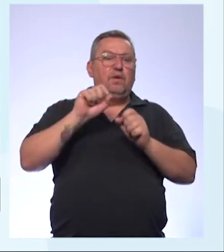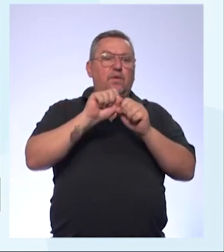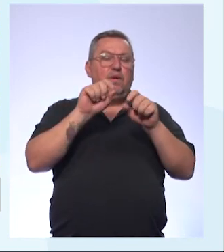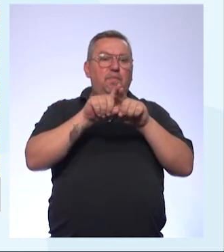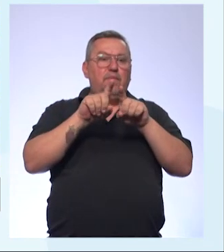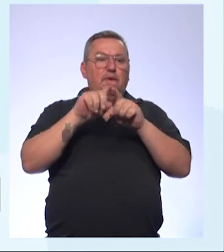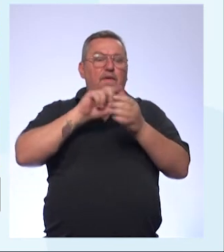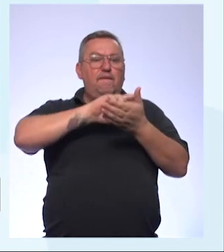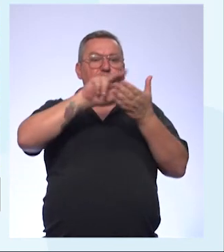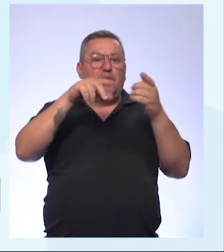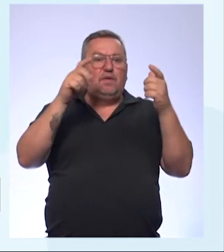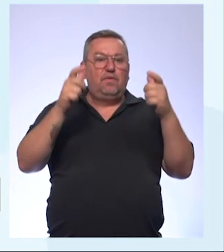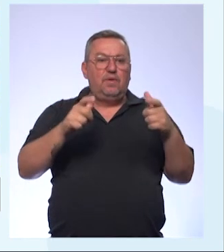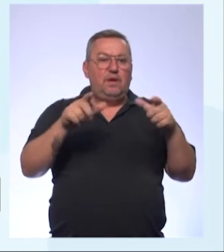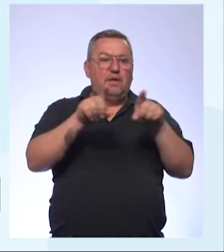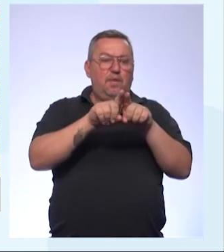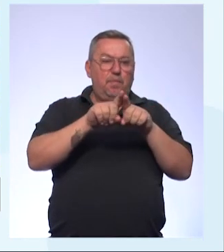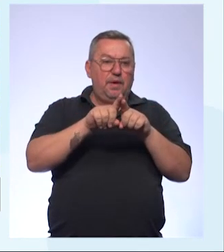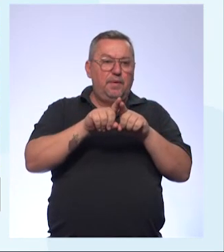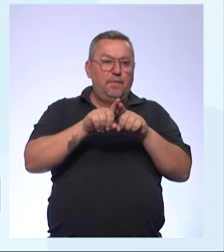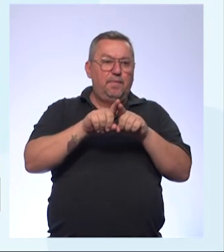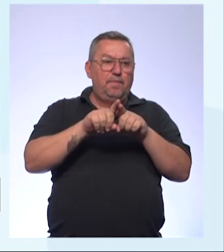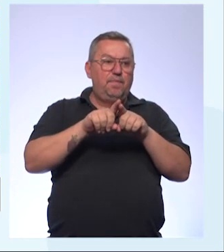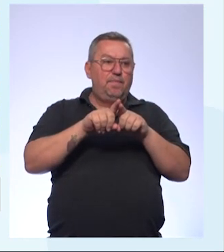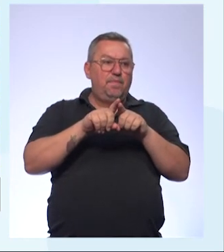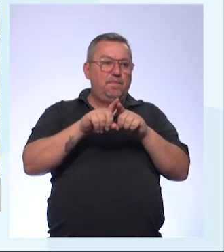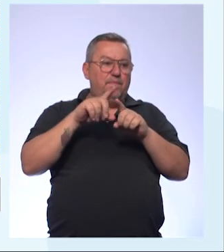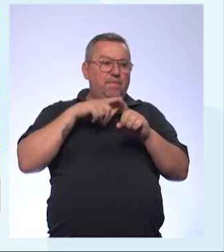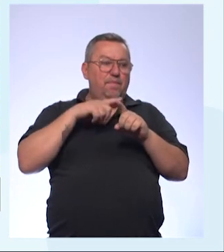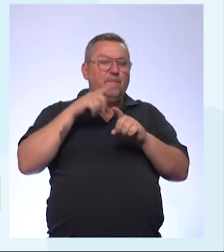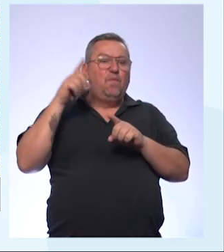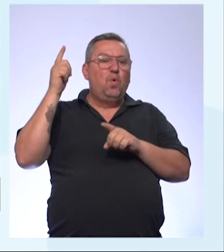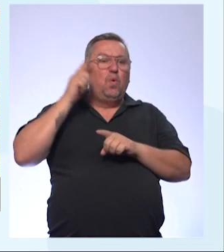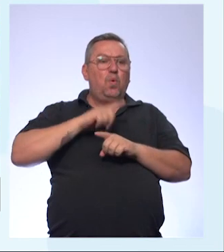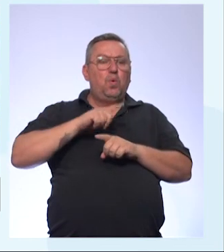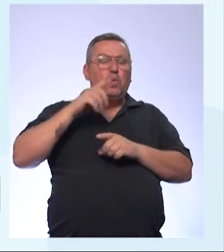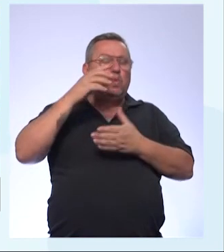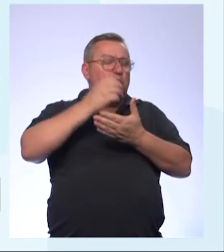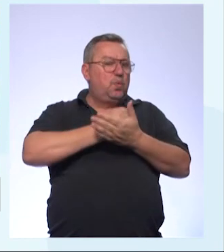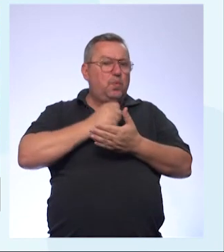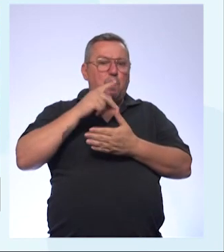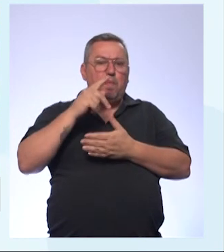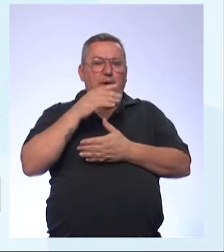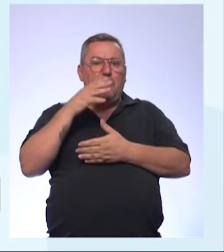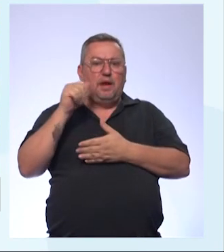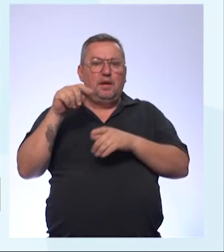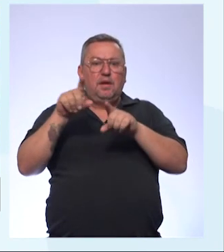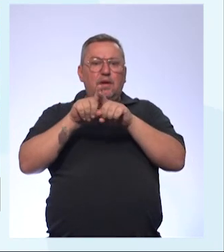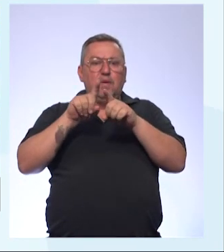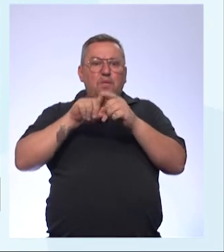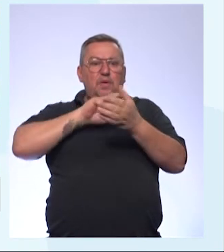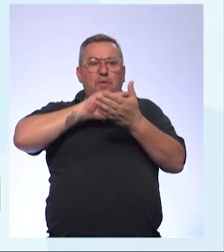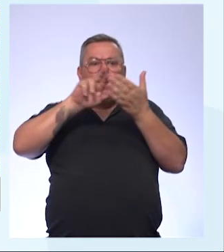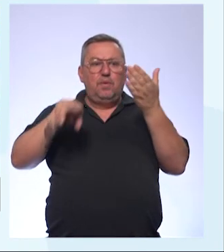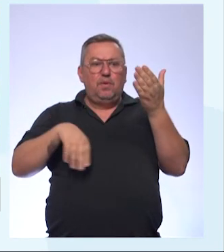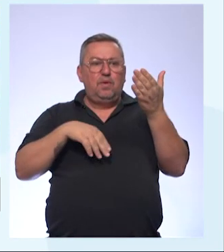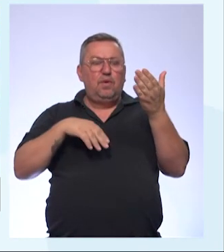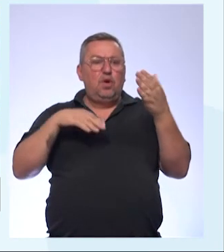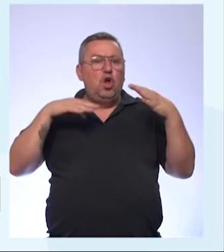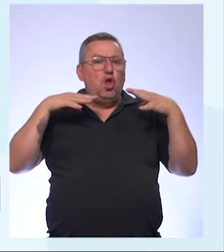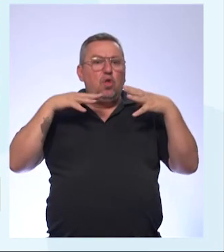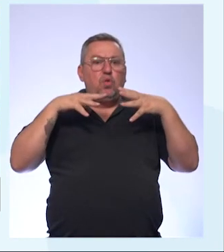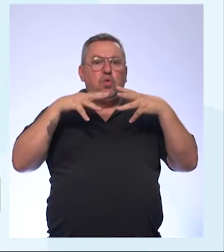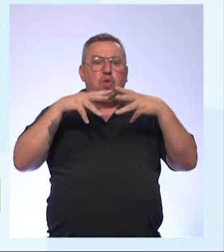conquistar vários lugares ali. Os persas ele consegue derrotar o seu inimigo que é Dário III